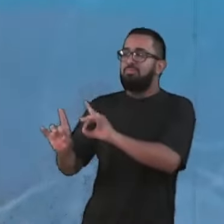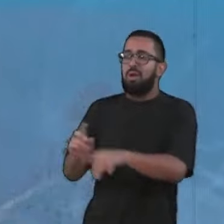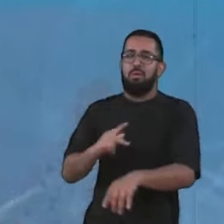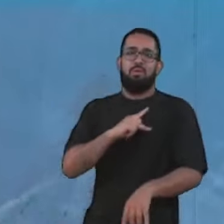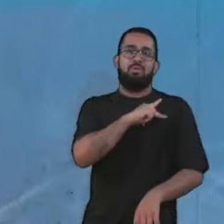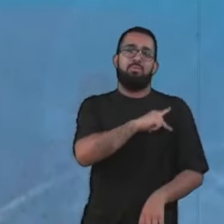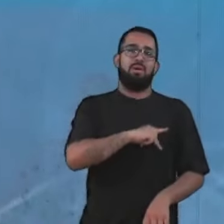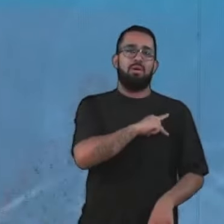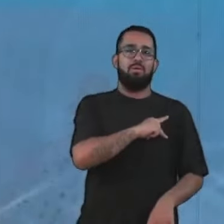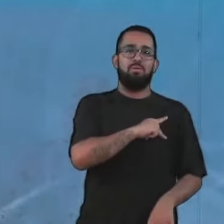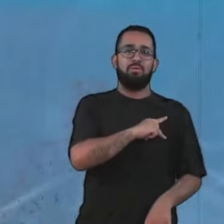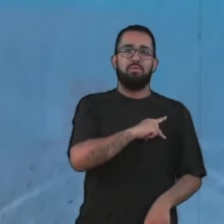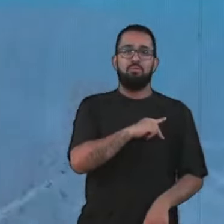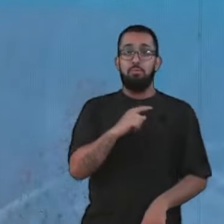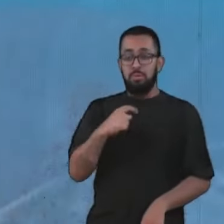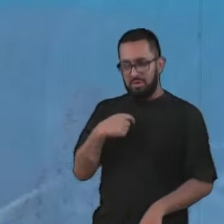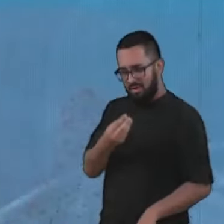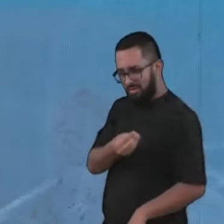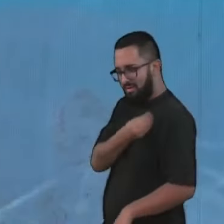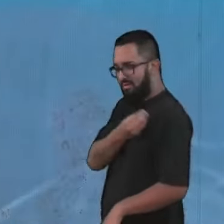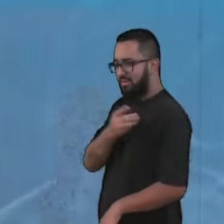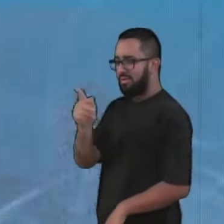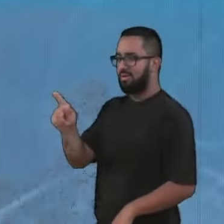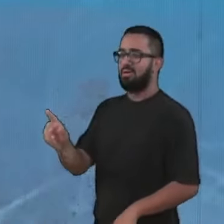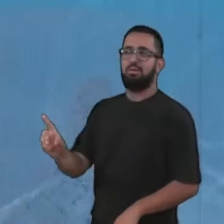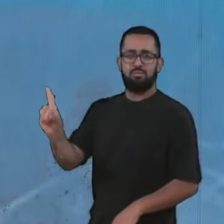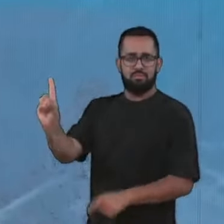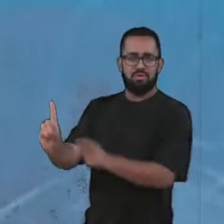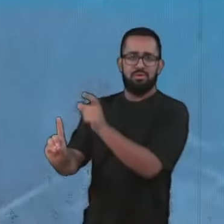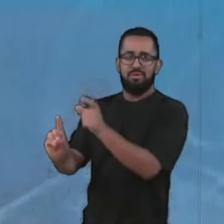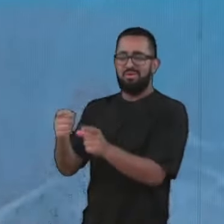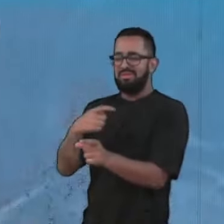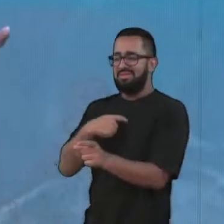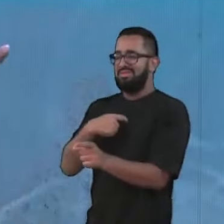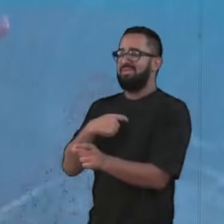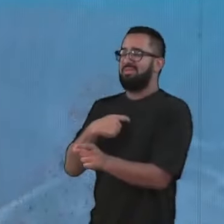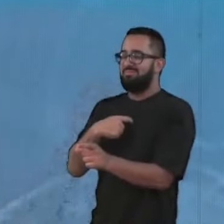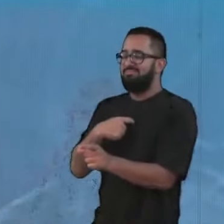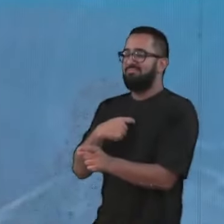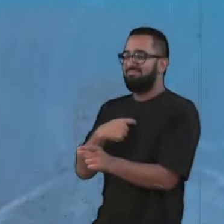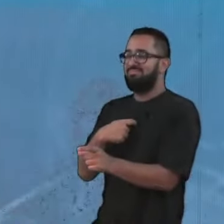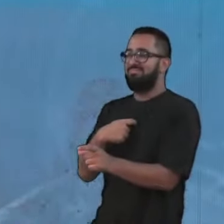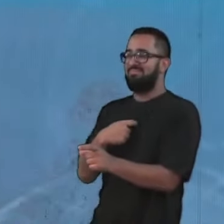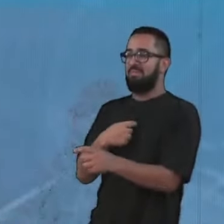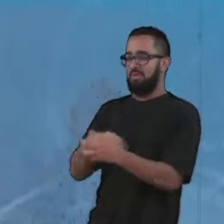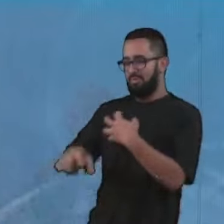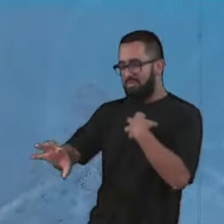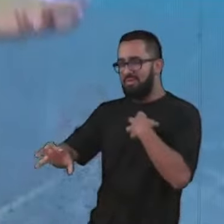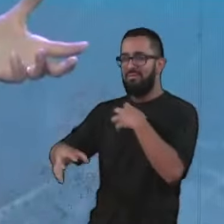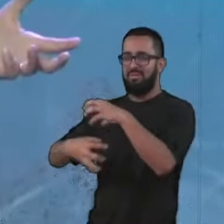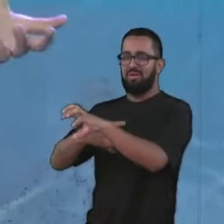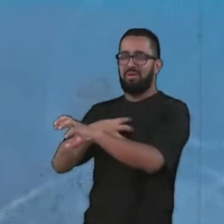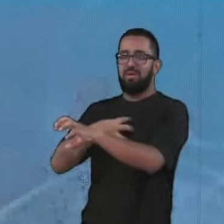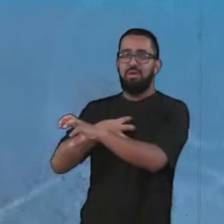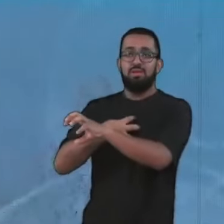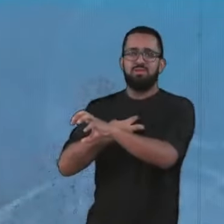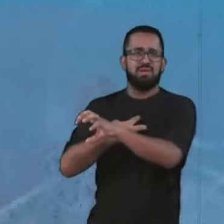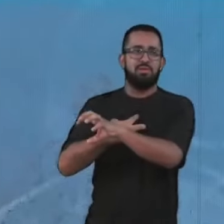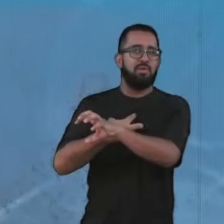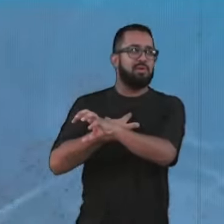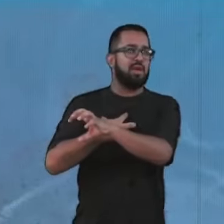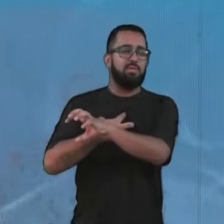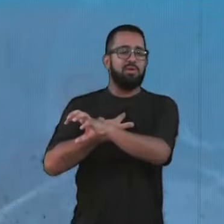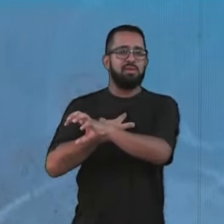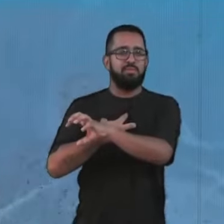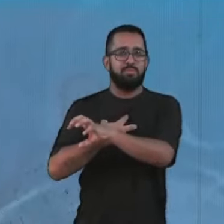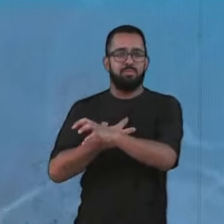coitado de Paulo, né? Você que pensa, como contristados. Parece que Paulo está, a vida dele não foi